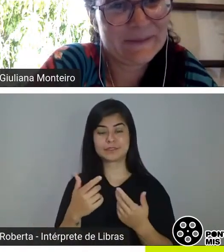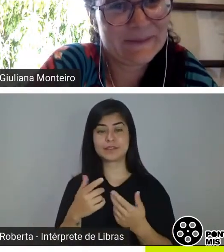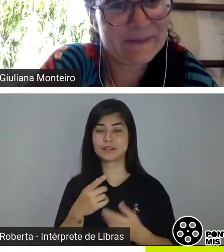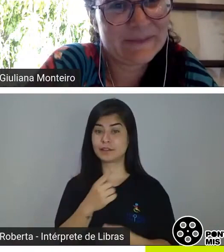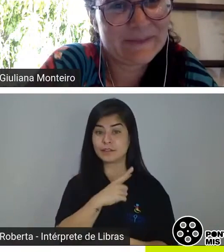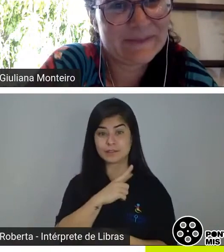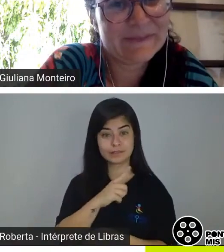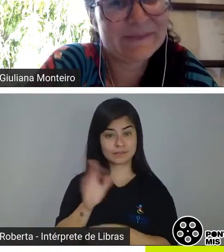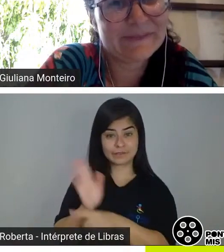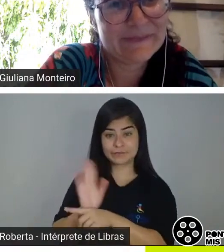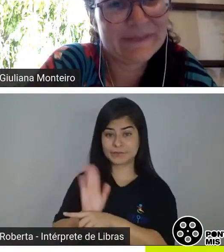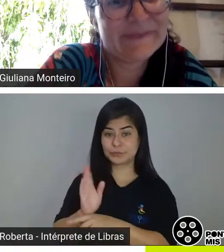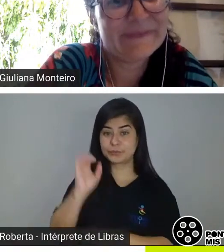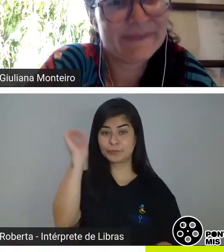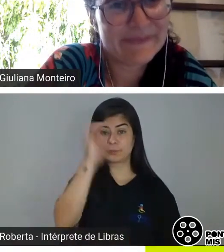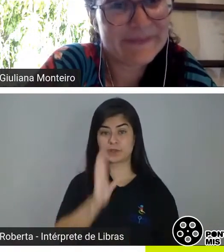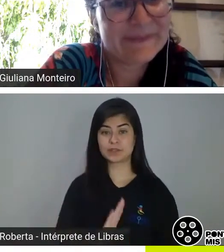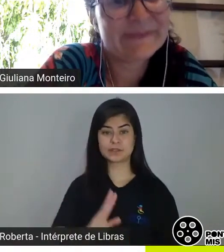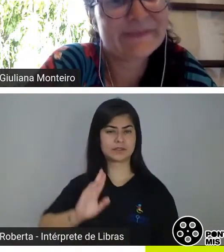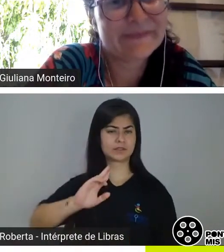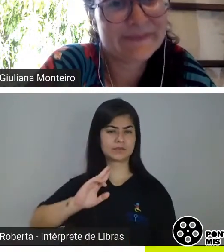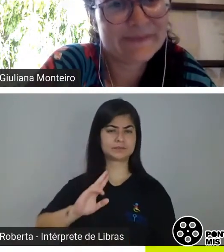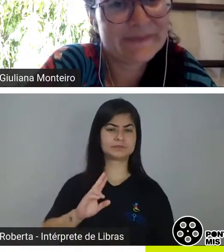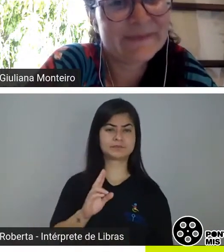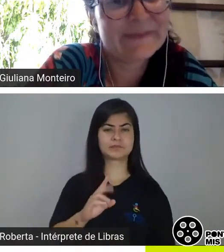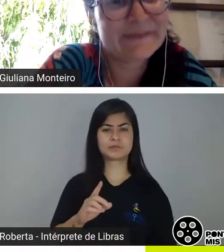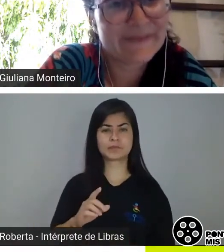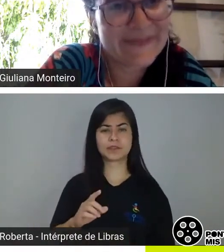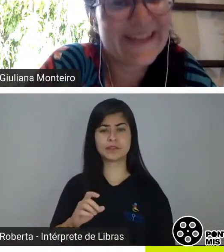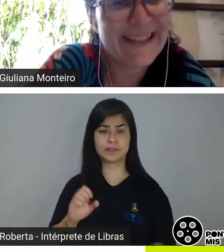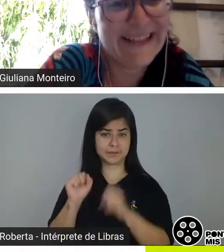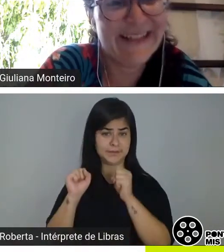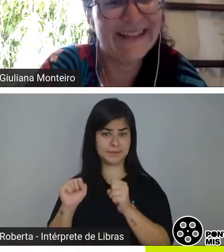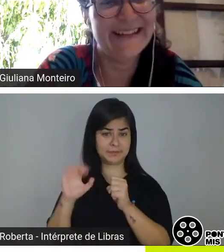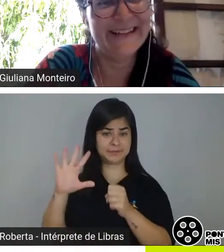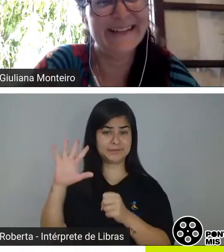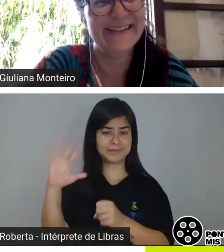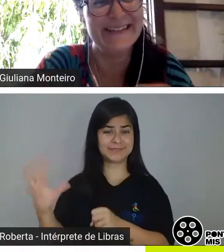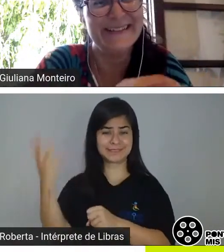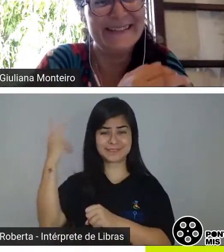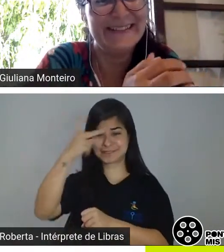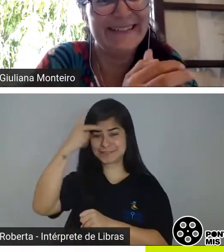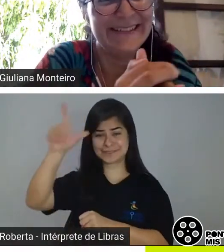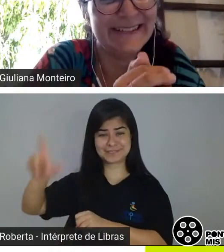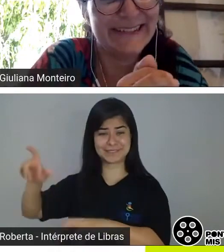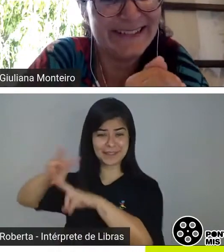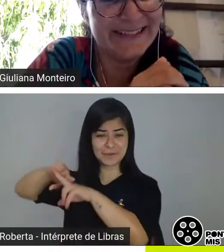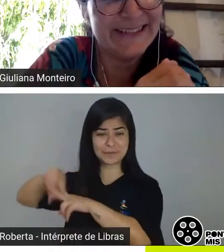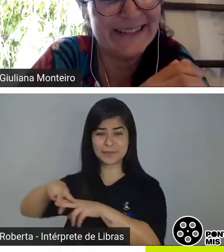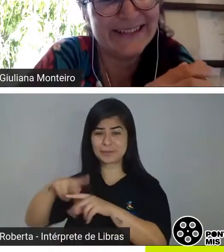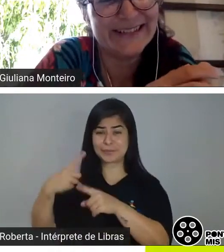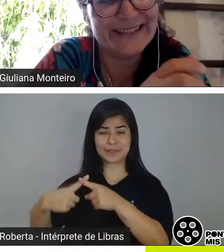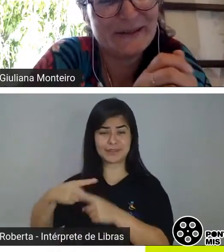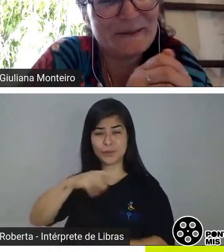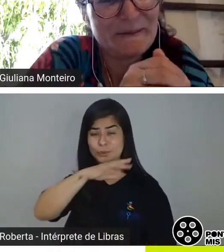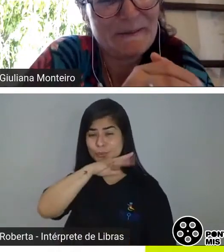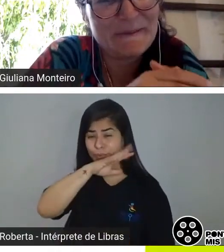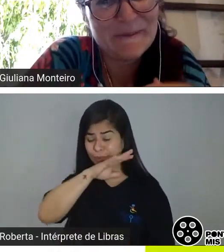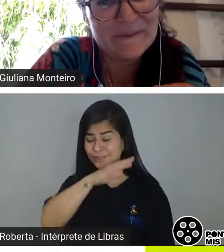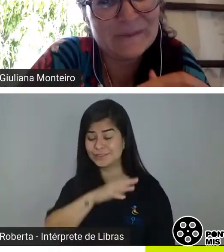filmes brasileiros, e não só brasileiros, a gente, os caras podiam até ser presos por causa desse filme. Tão ruim que ele é. Mas, enfim,